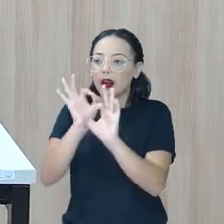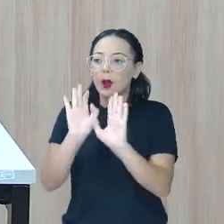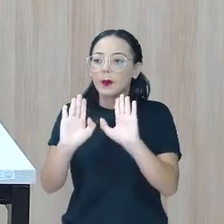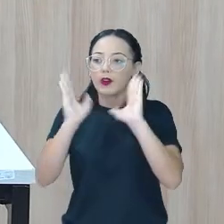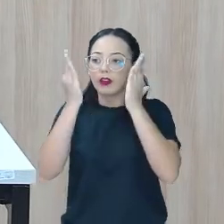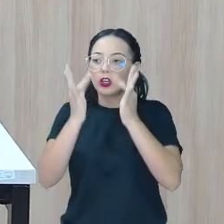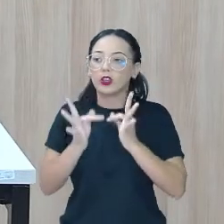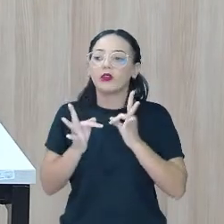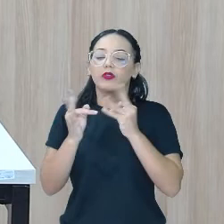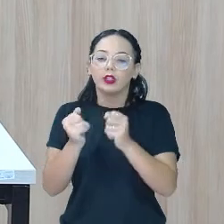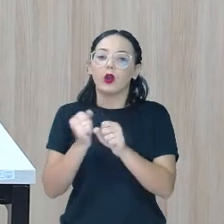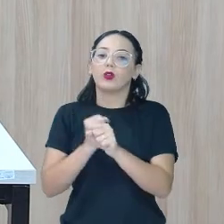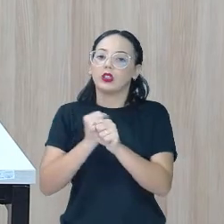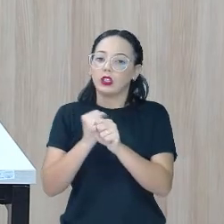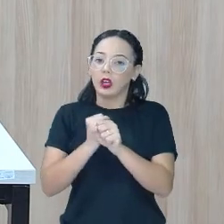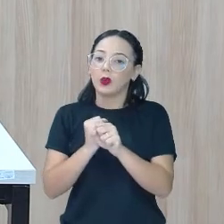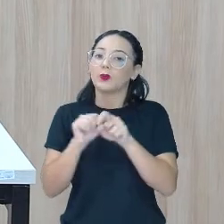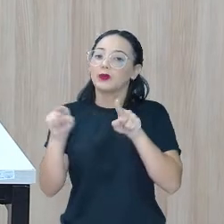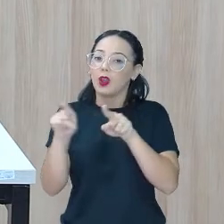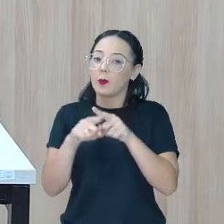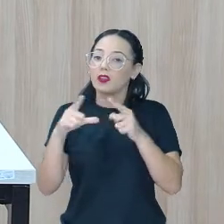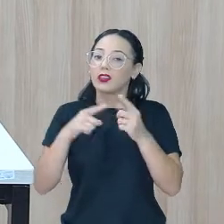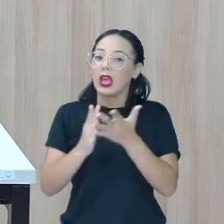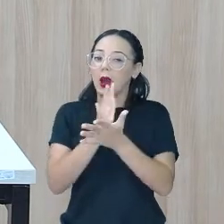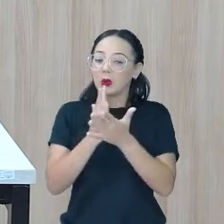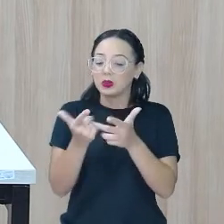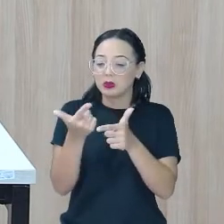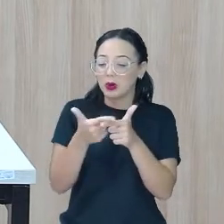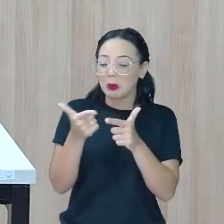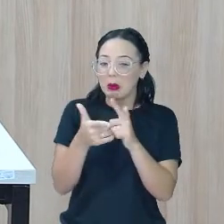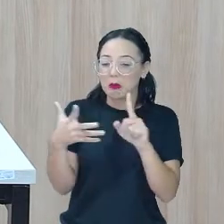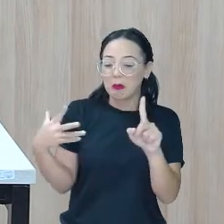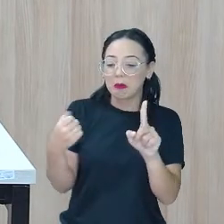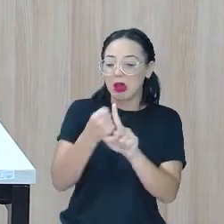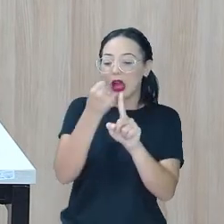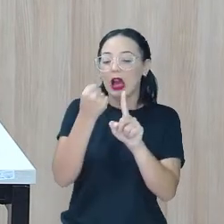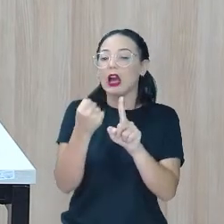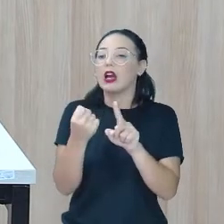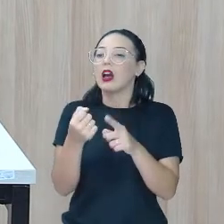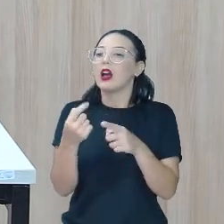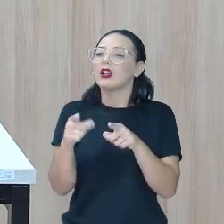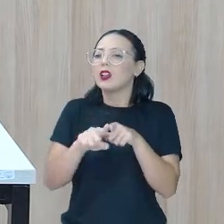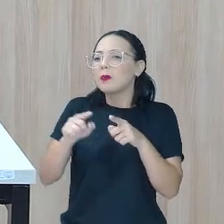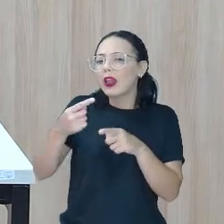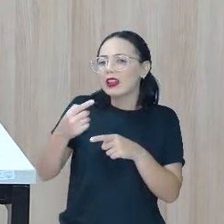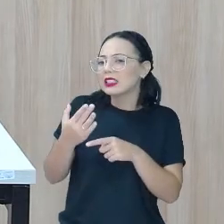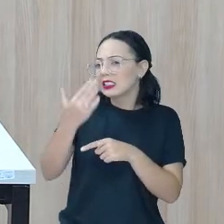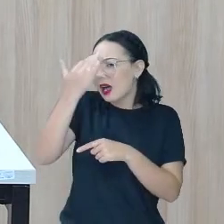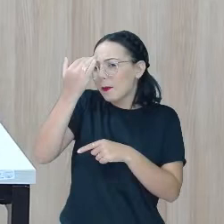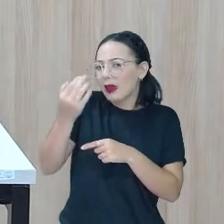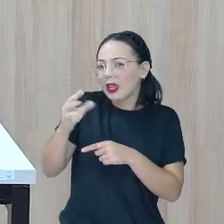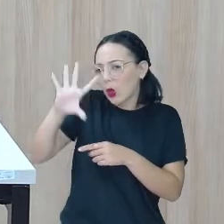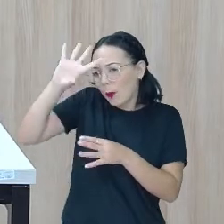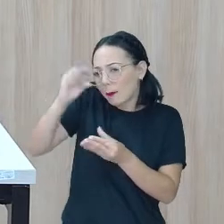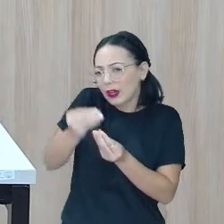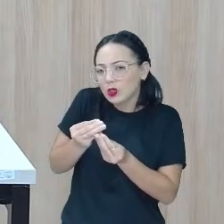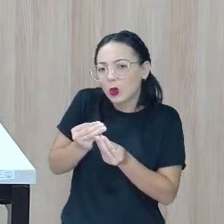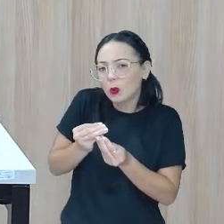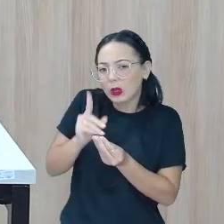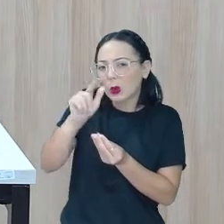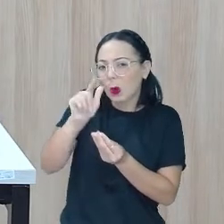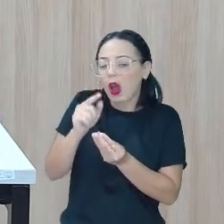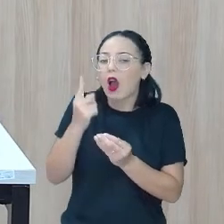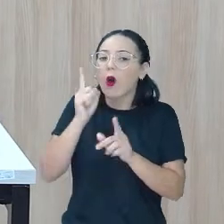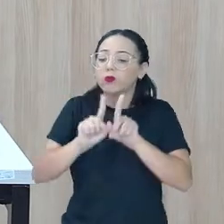festividades de final de ano, onde apresenta aí alguns acidentes, né? O professor, eles estão prevendo que vai acontecer coisas ruins dentro